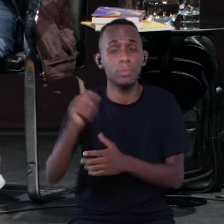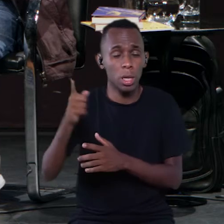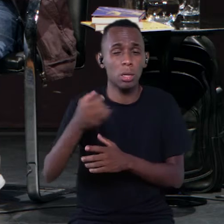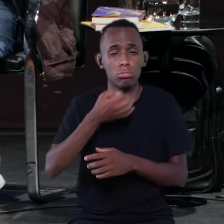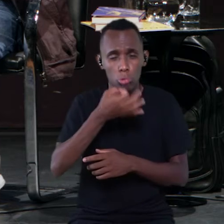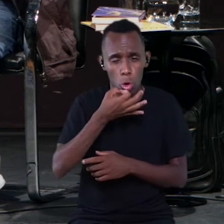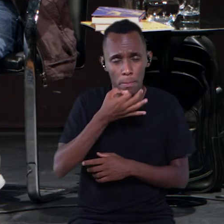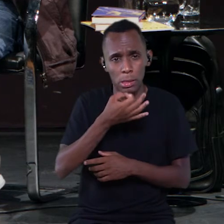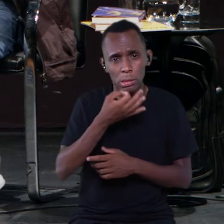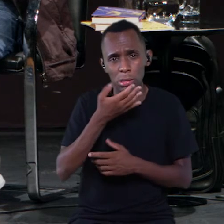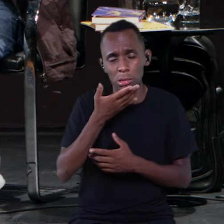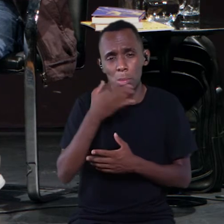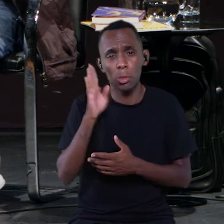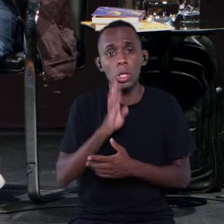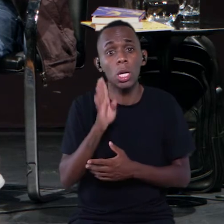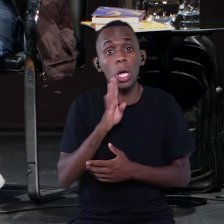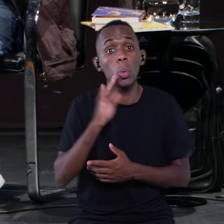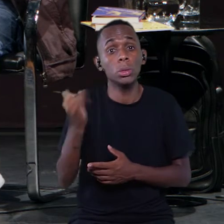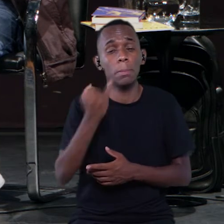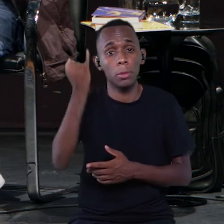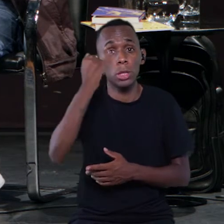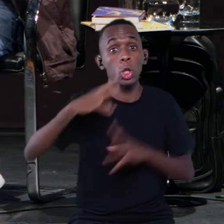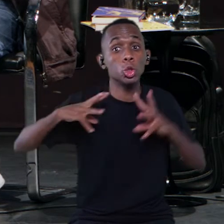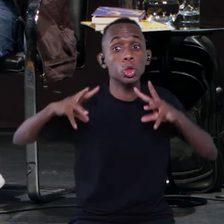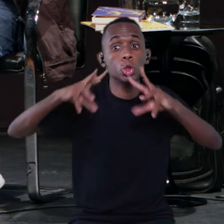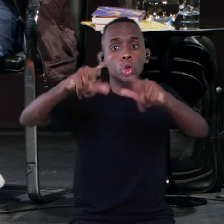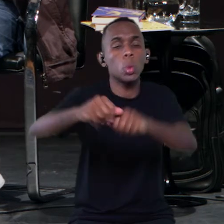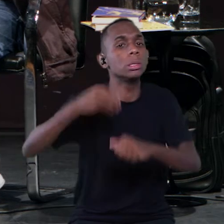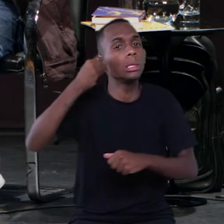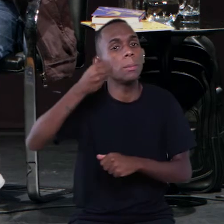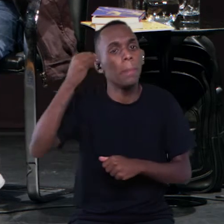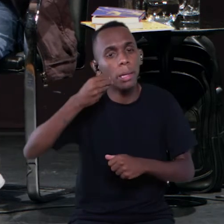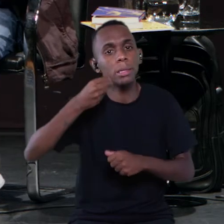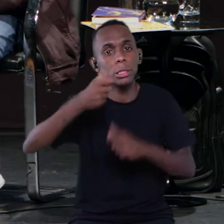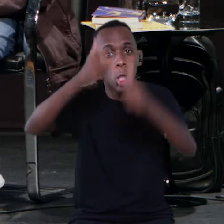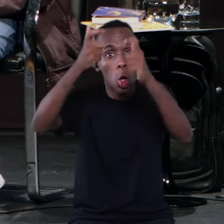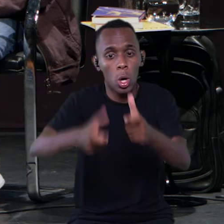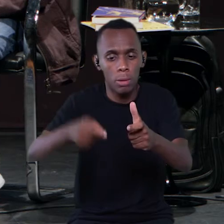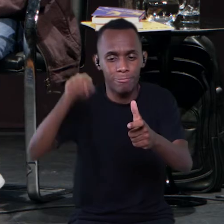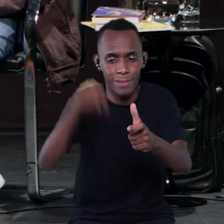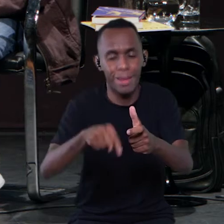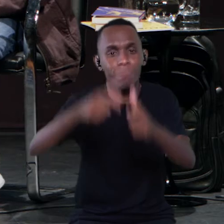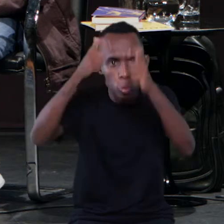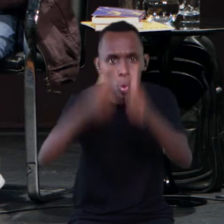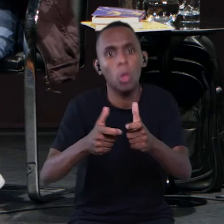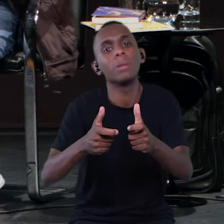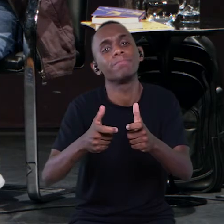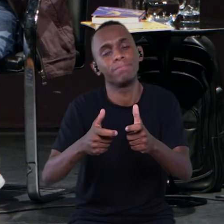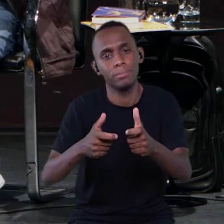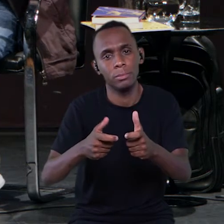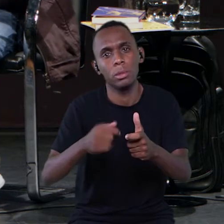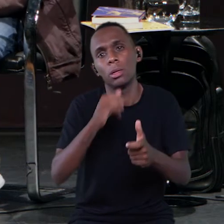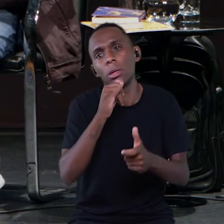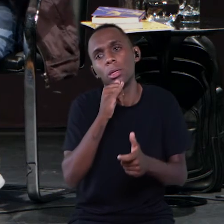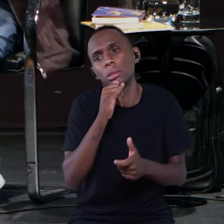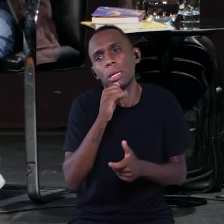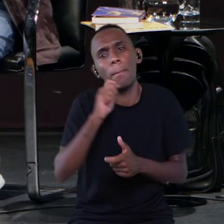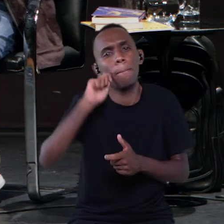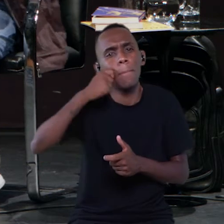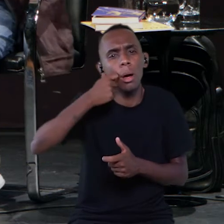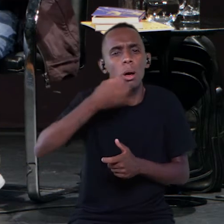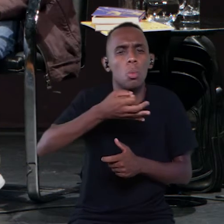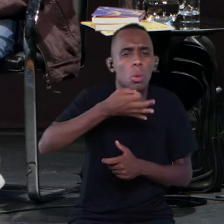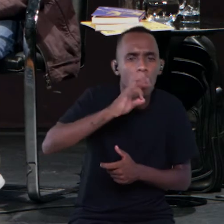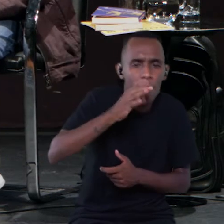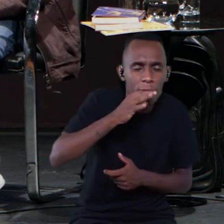comenta uma coisa interessante. Toda experiência cultural que a gente tem, em qualquer época, ela é local. O pão que você faz em casa, o café que você